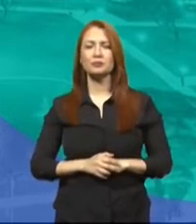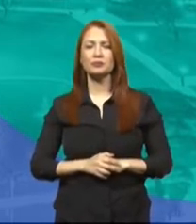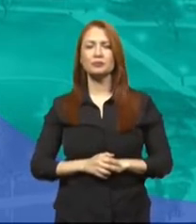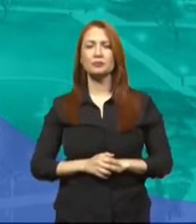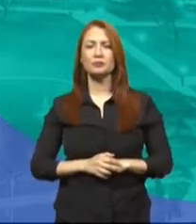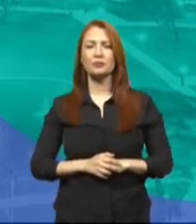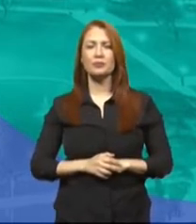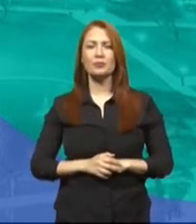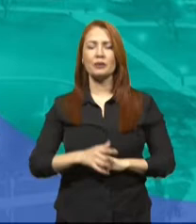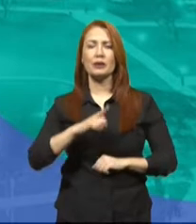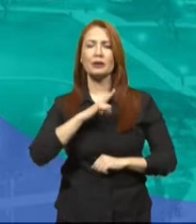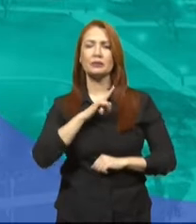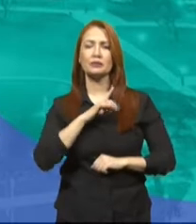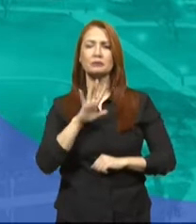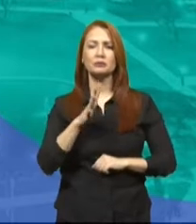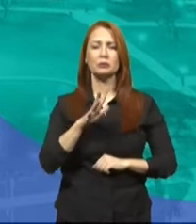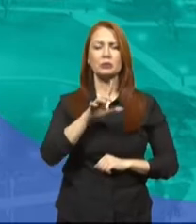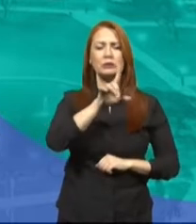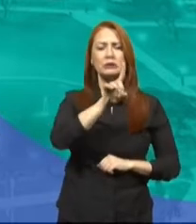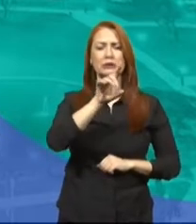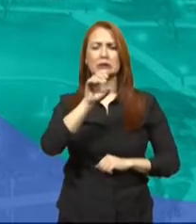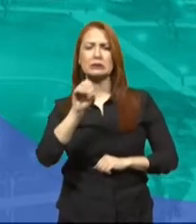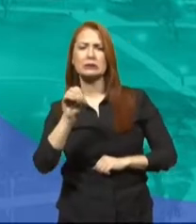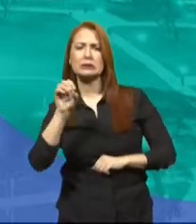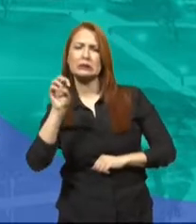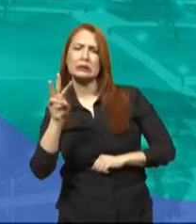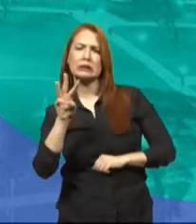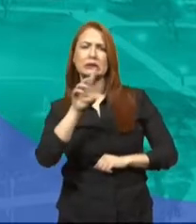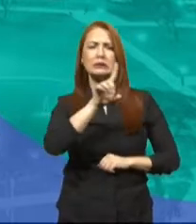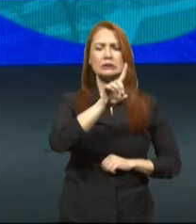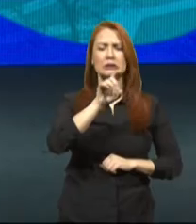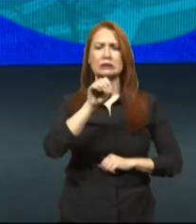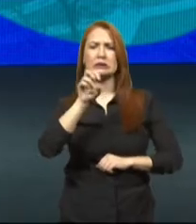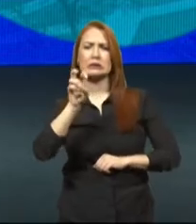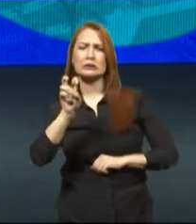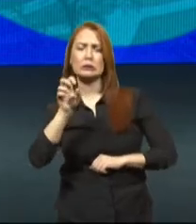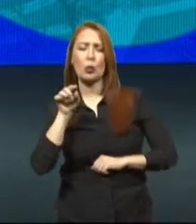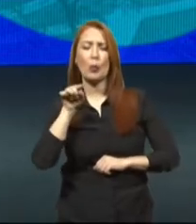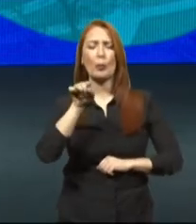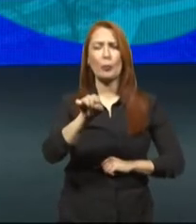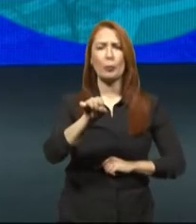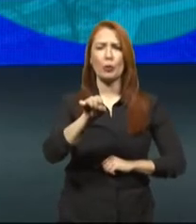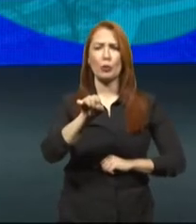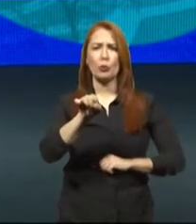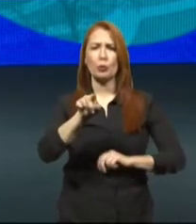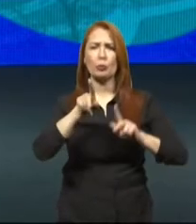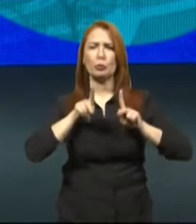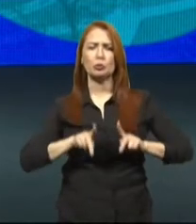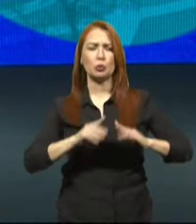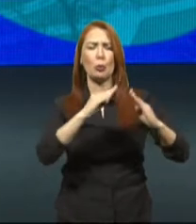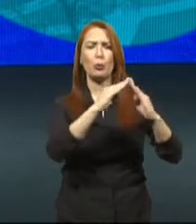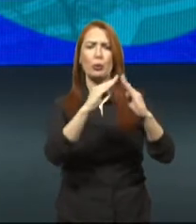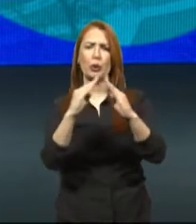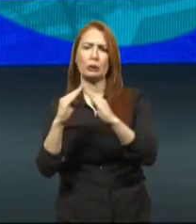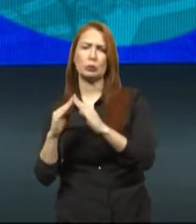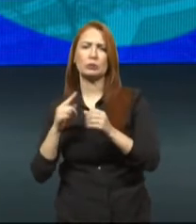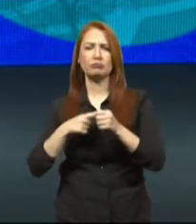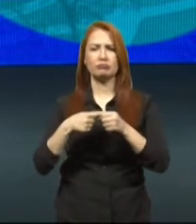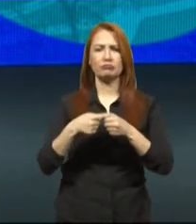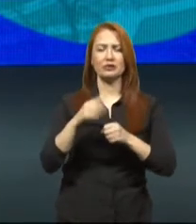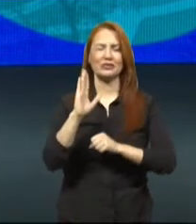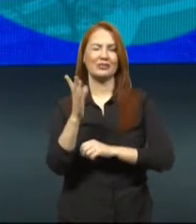103, 105 mil habitantes que a cooperativa atende hoje. Olha só, muito legal mesmo. A gente já volta a